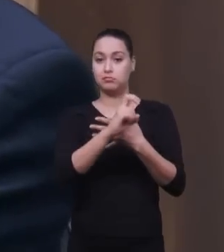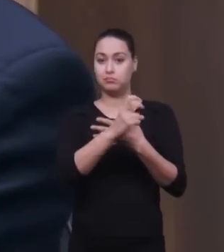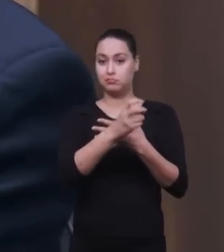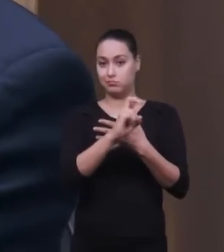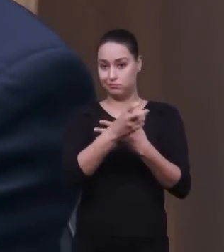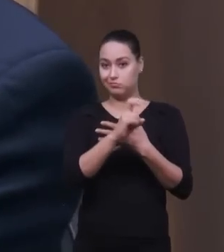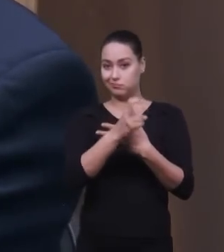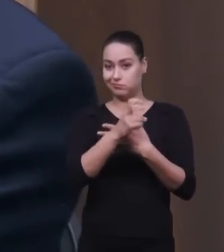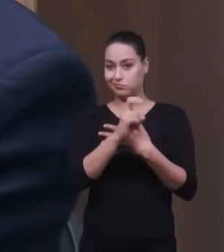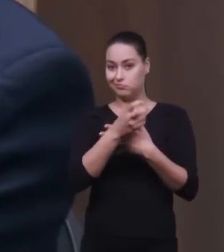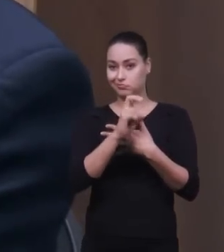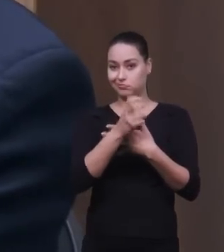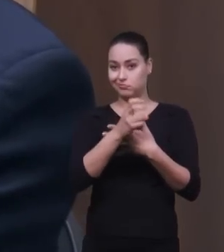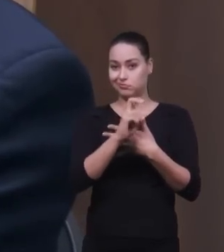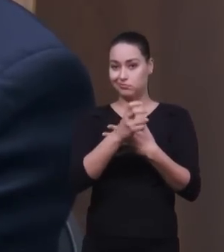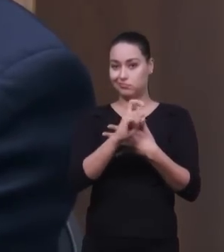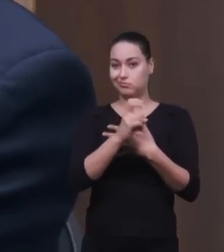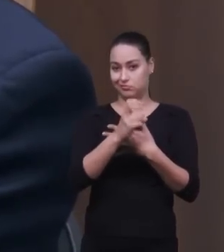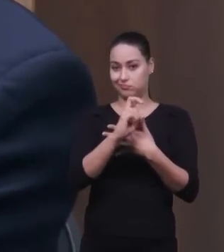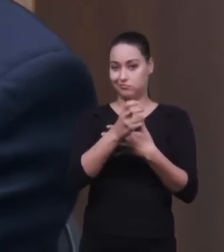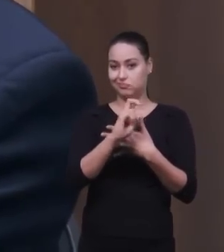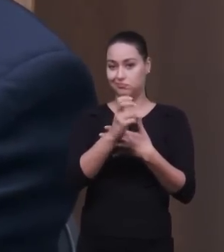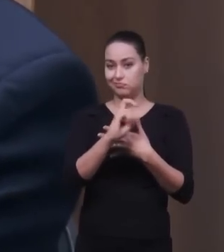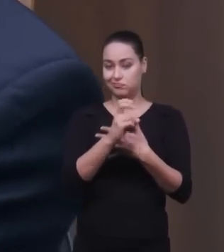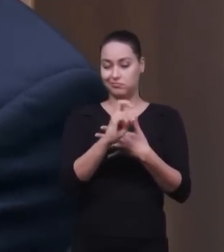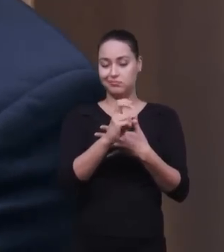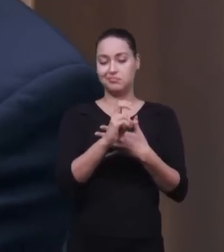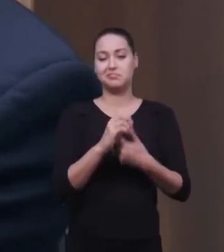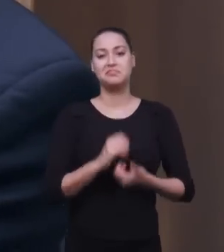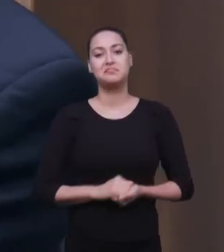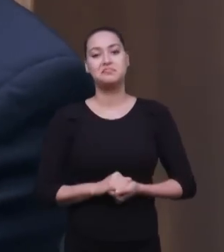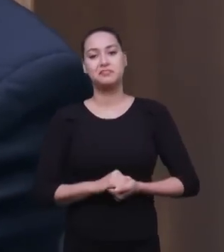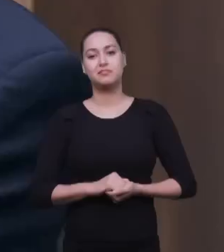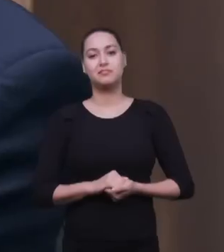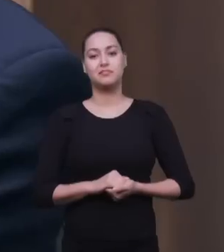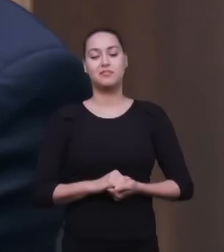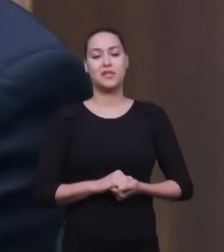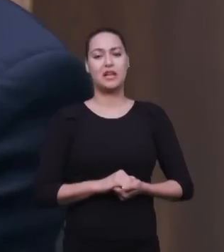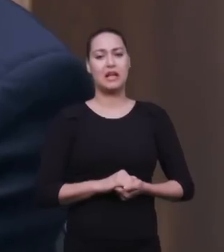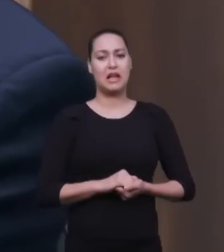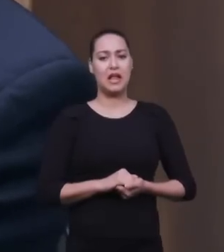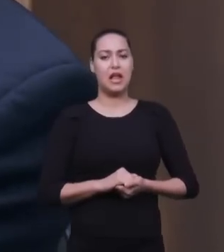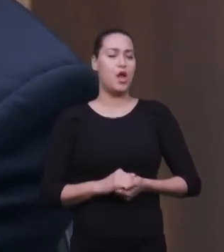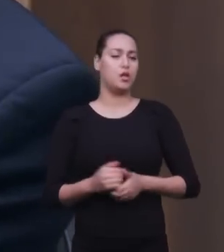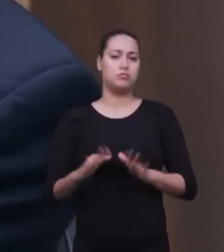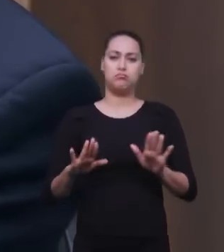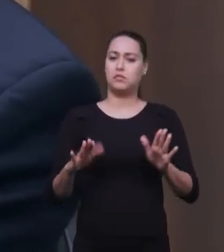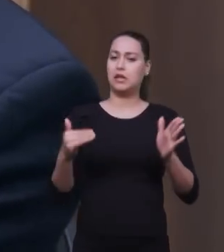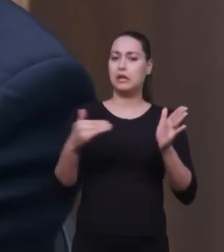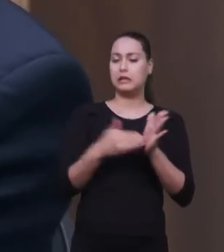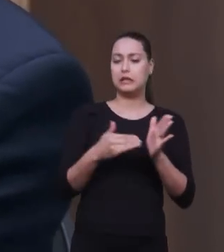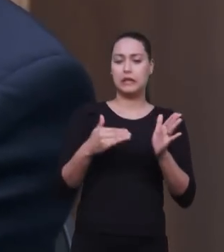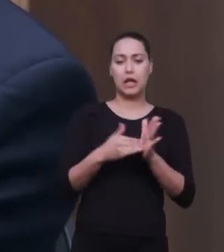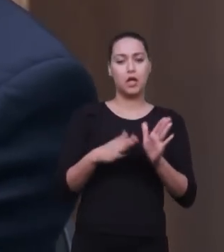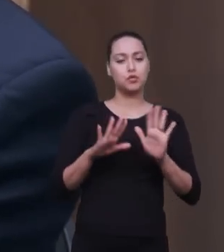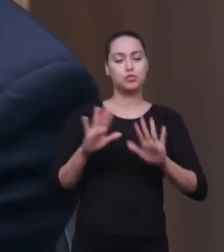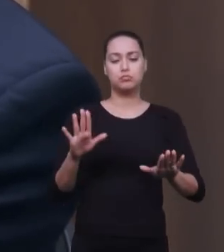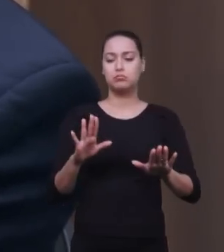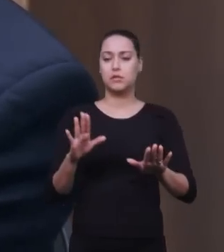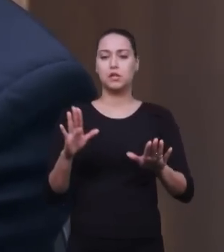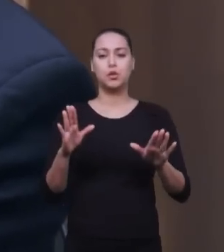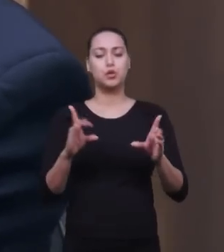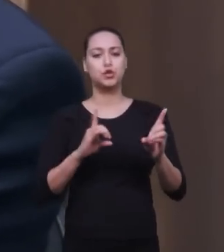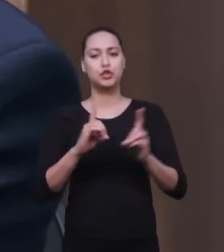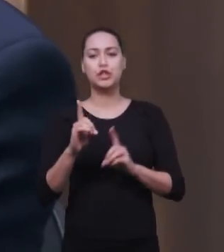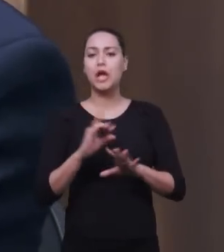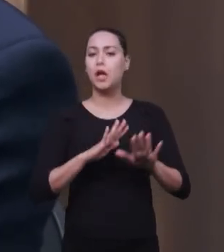medida que, por uma questão de didática, a gente costuma chamar de uma 5ª medida. Não estamos determinando o que é uma 5ª medida, é uma questão apenas